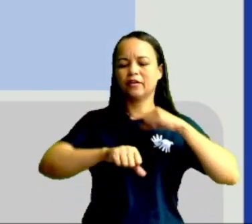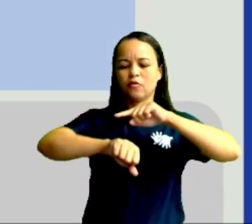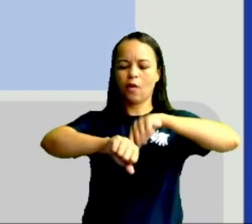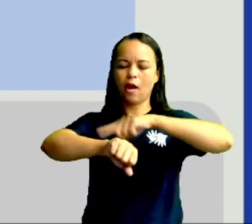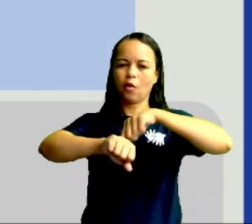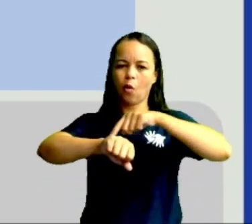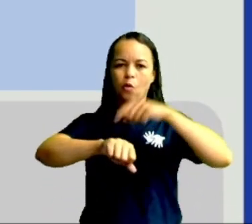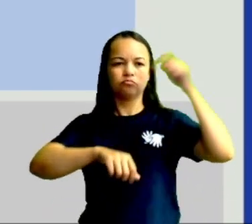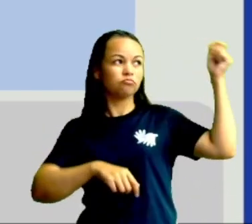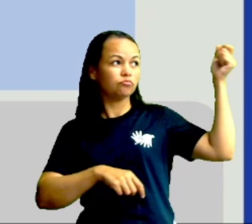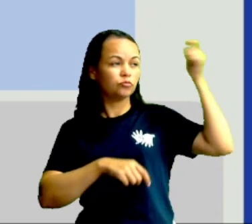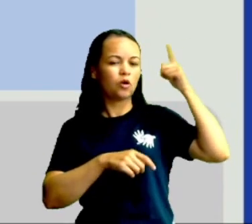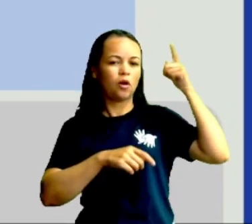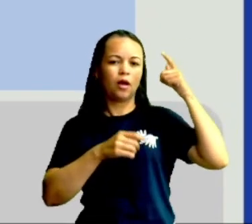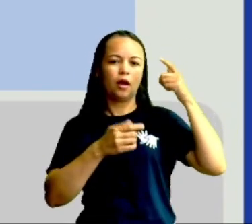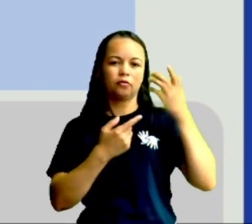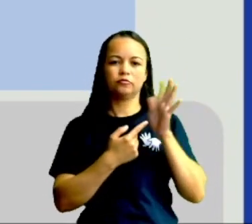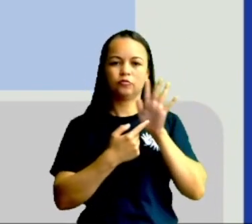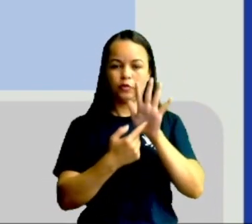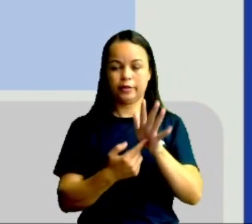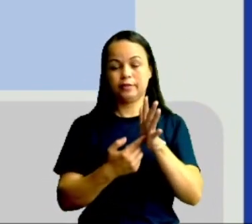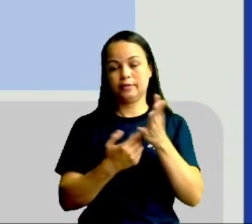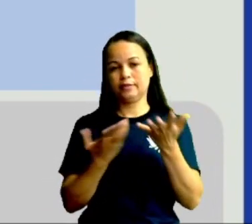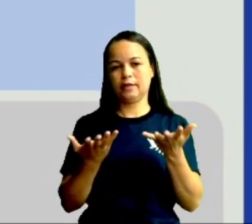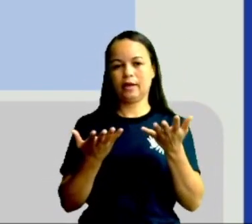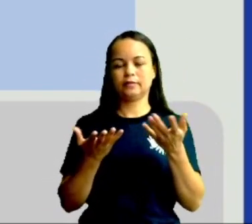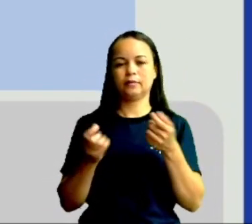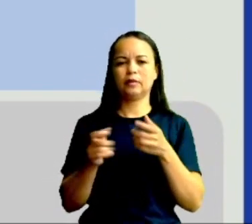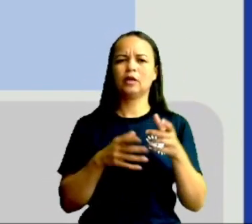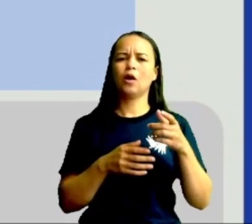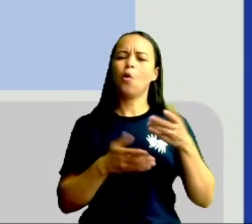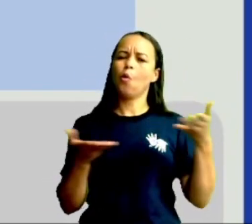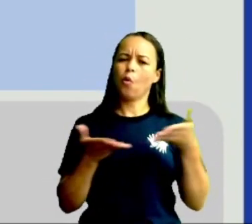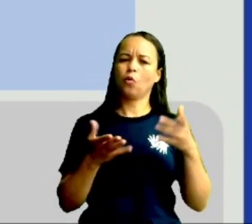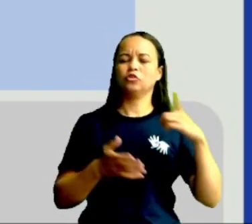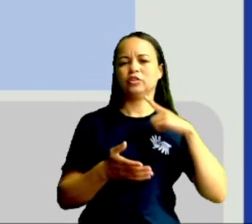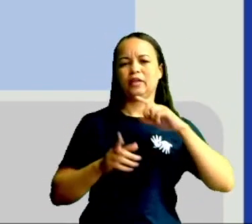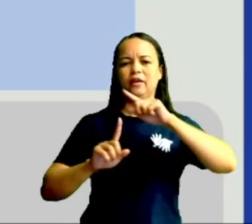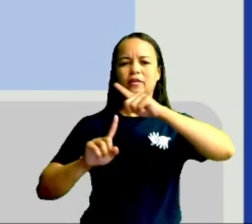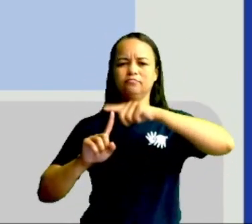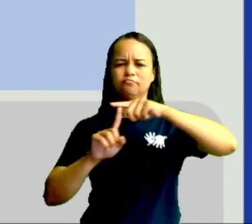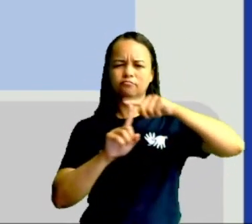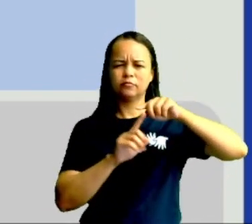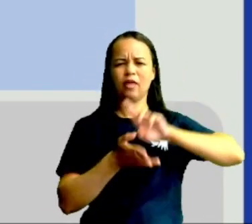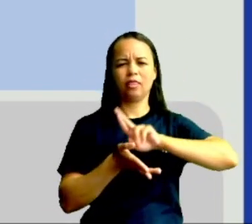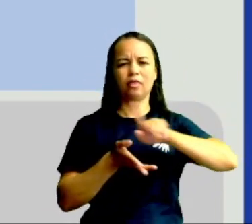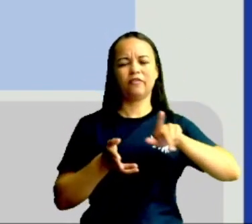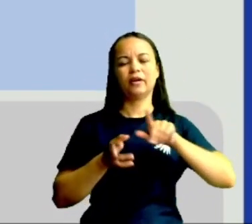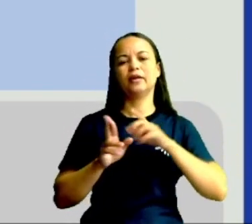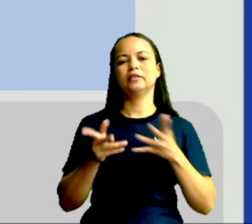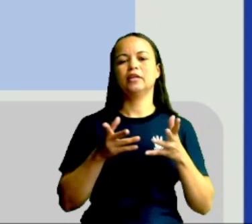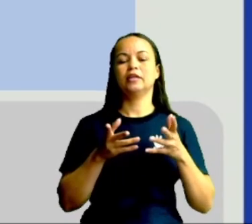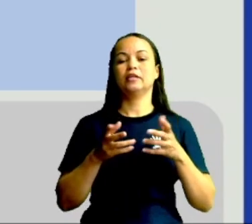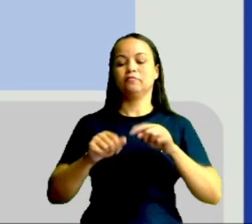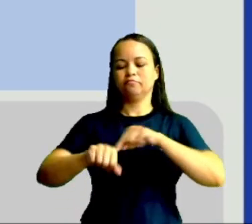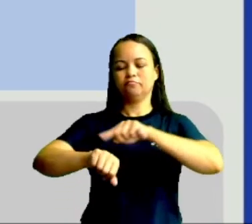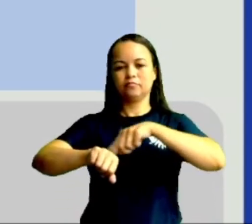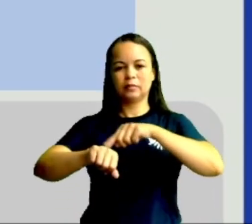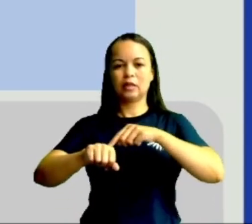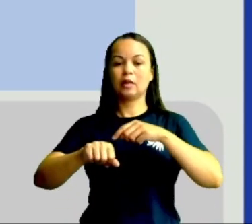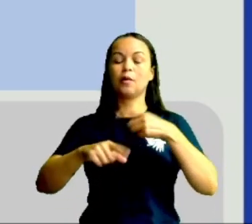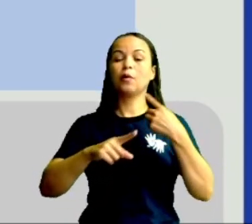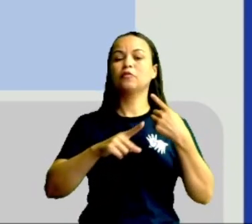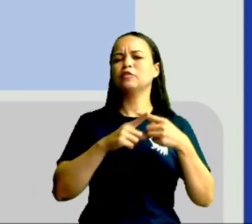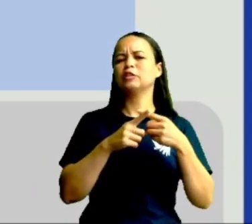solar foi esse, né, um dos primeiros a ser marcado. E hoje em dia a gente tem outros tipos, né? e que não funcionou muito bem, porque à